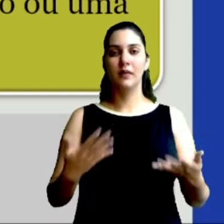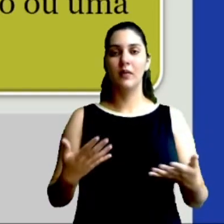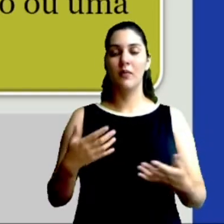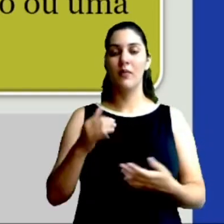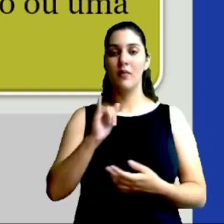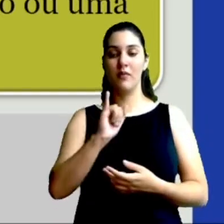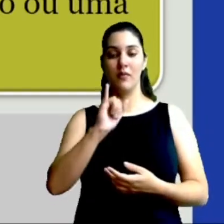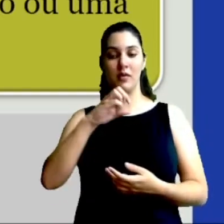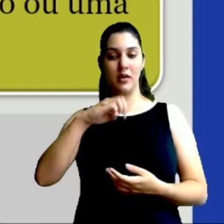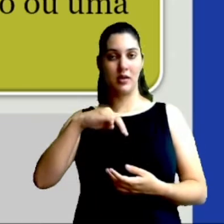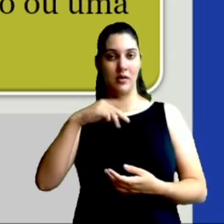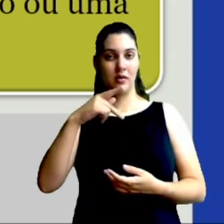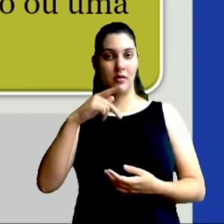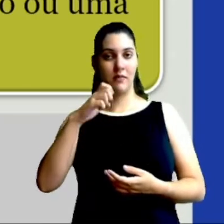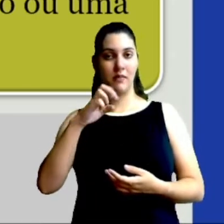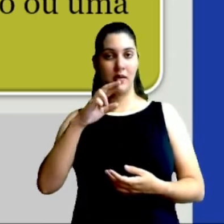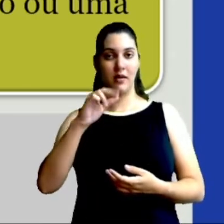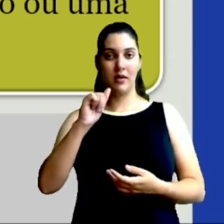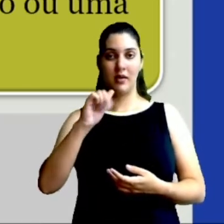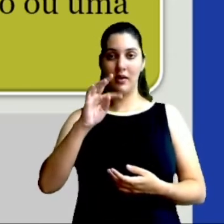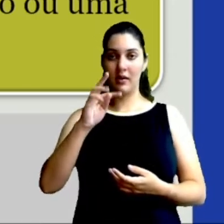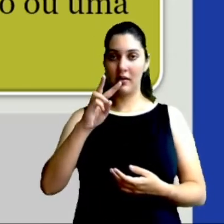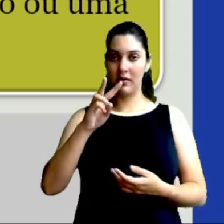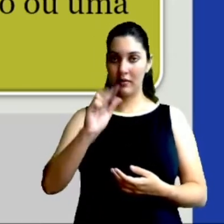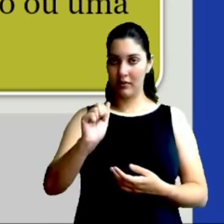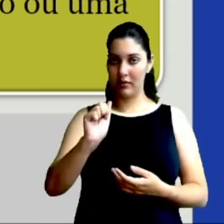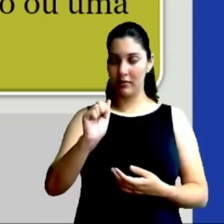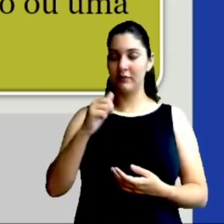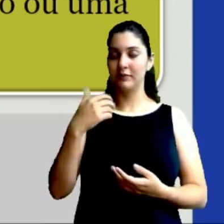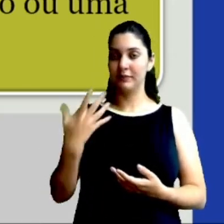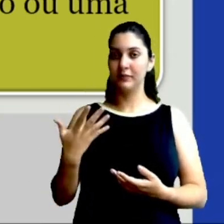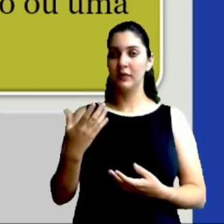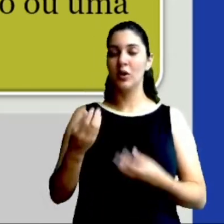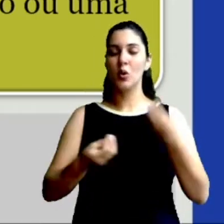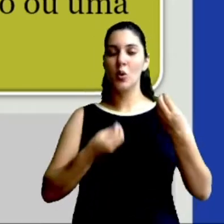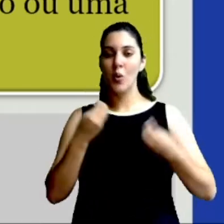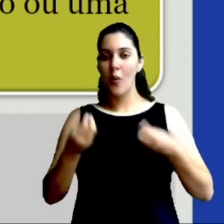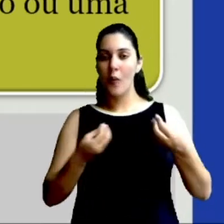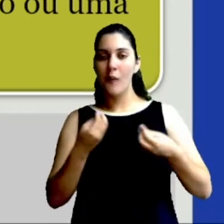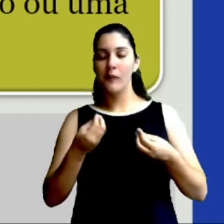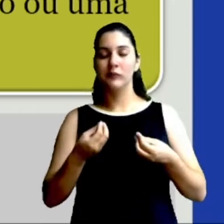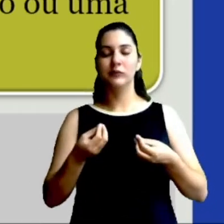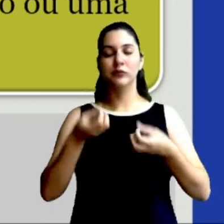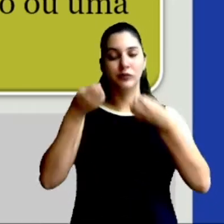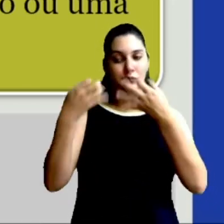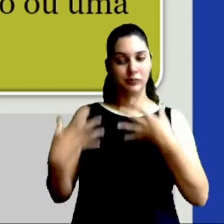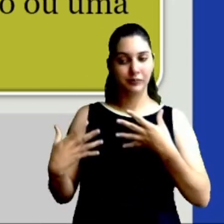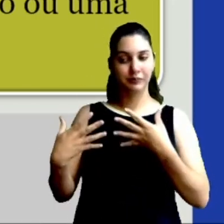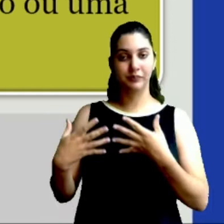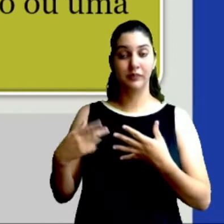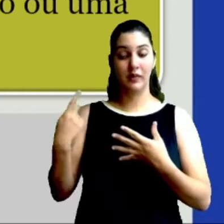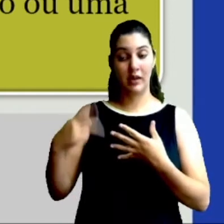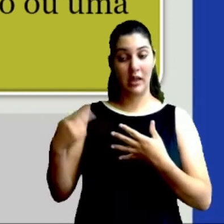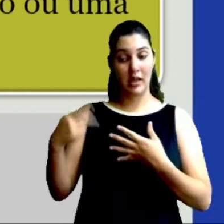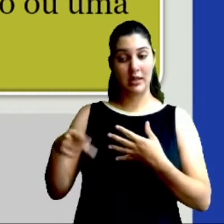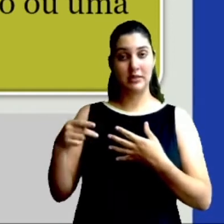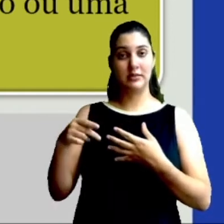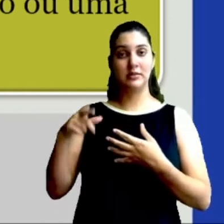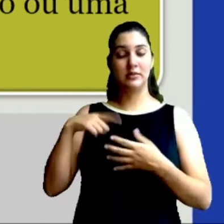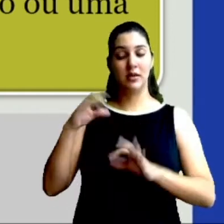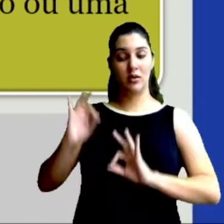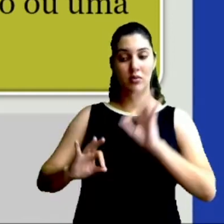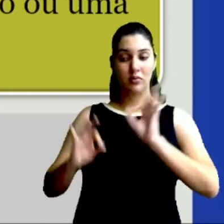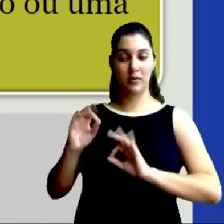Imperativo, ou forma imperativa, ou imperativo, como vocês queiram dizer. Gente, essa forma é a forma que